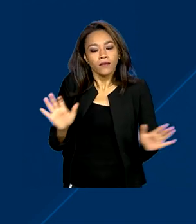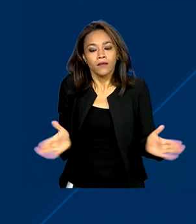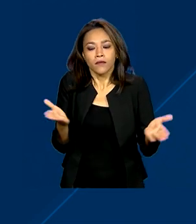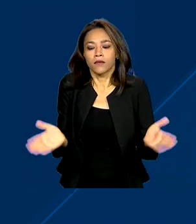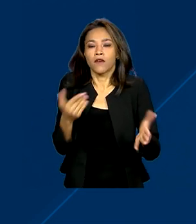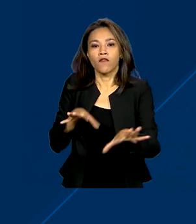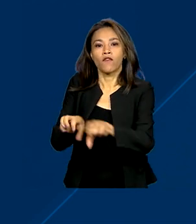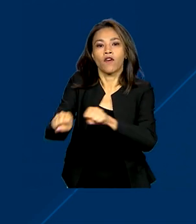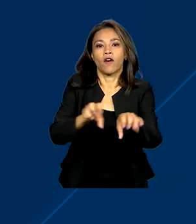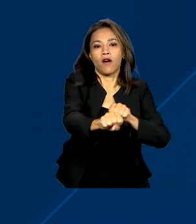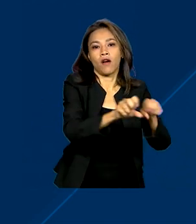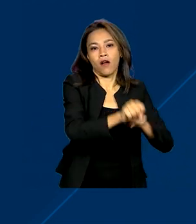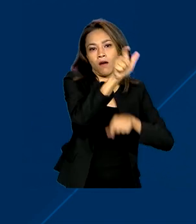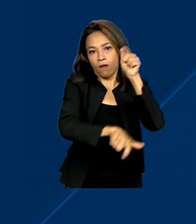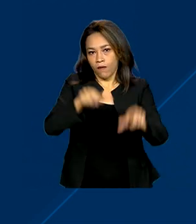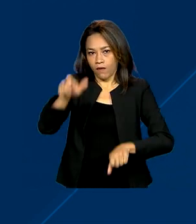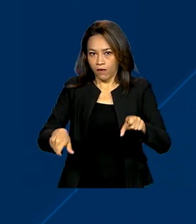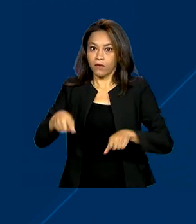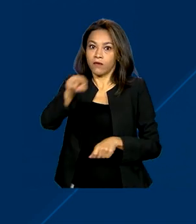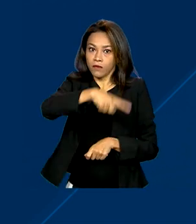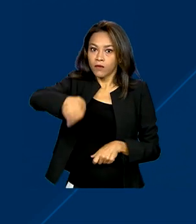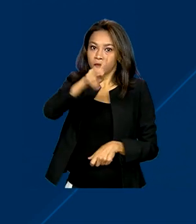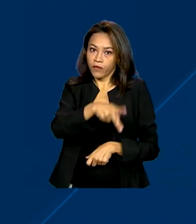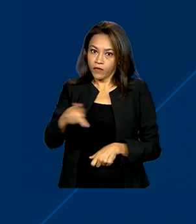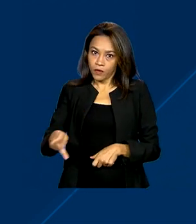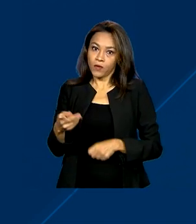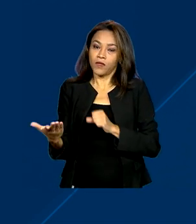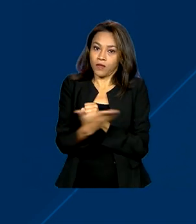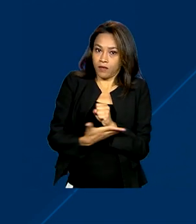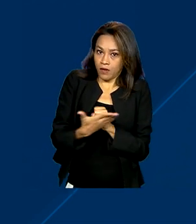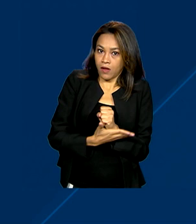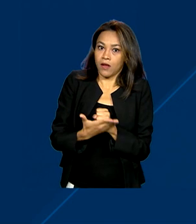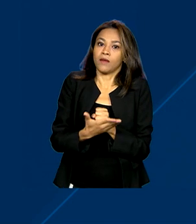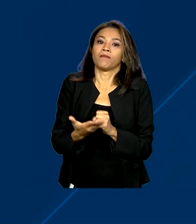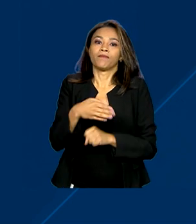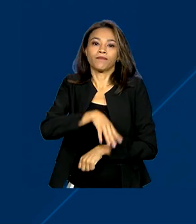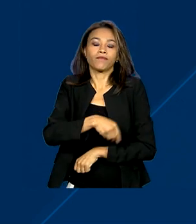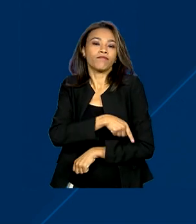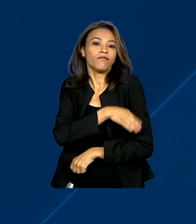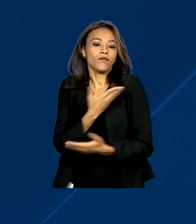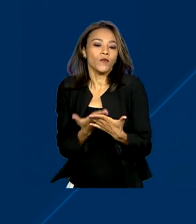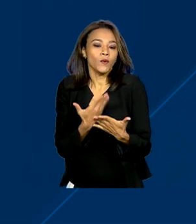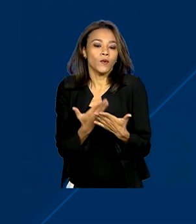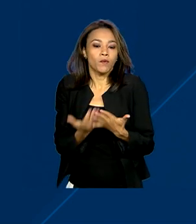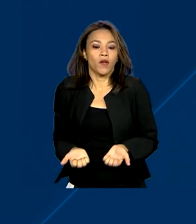de professores da educação básica. Para isso, serão ofertadas